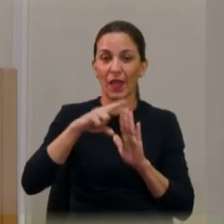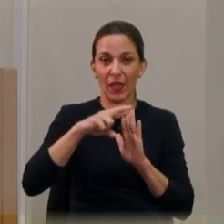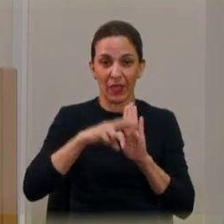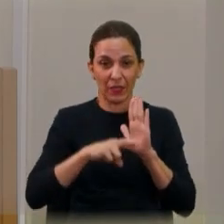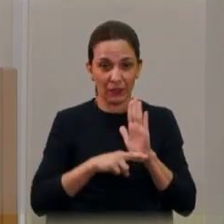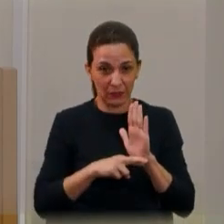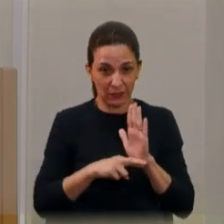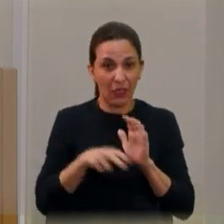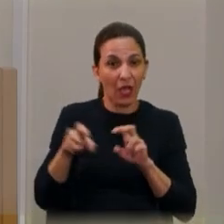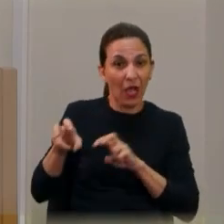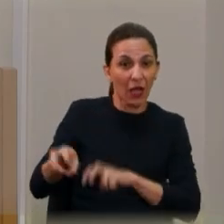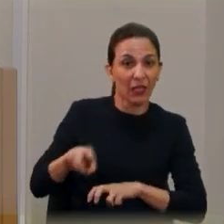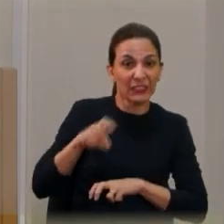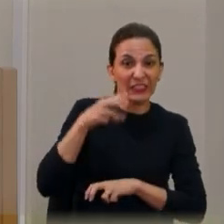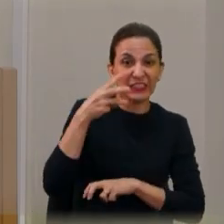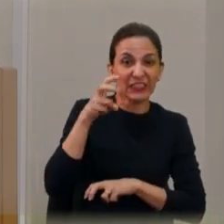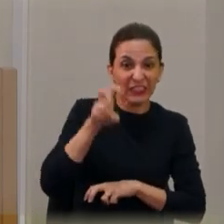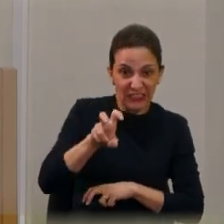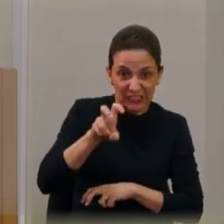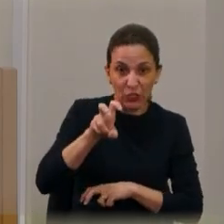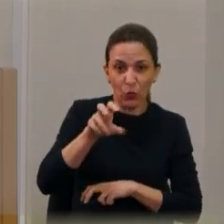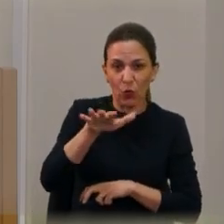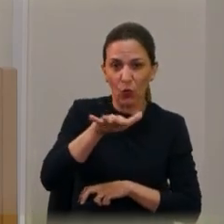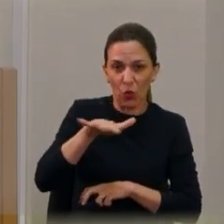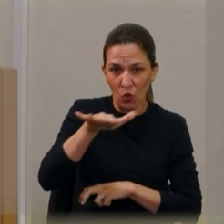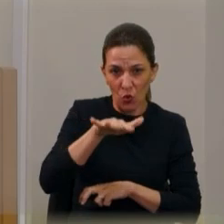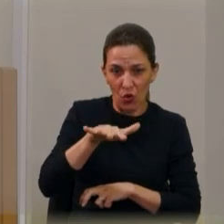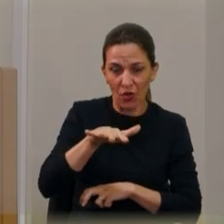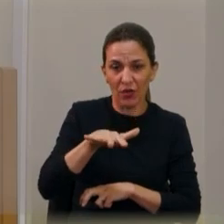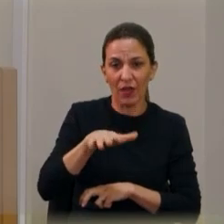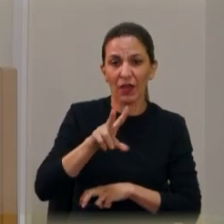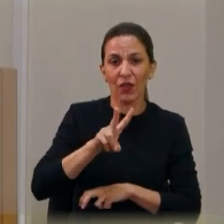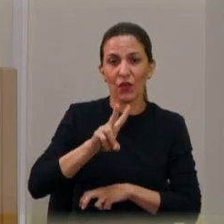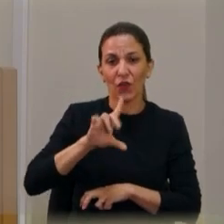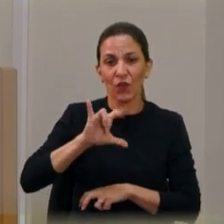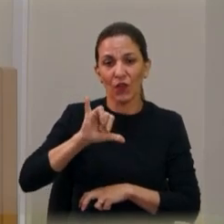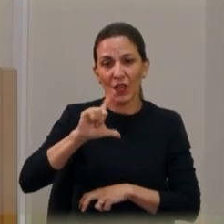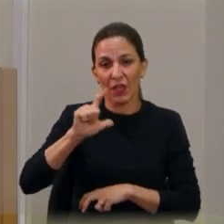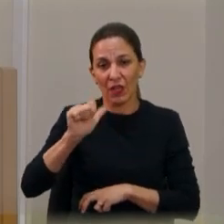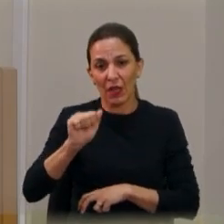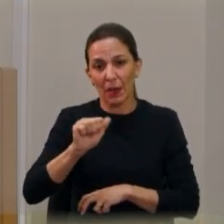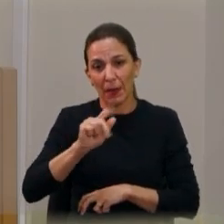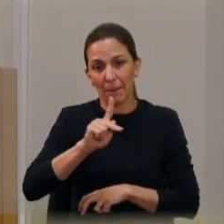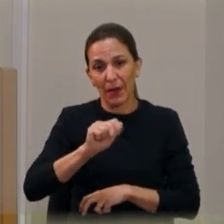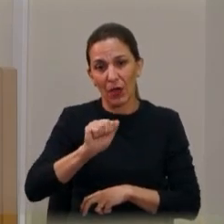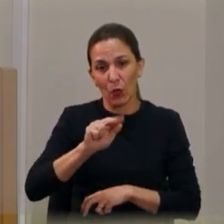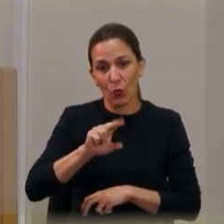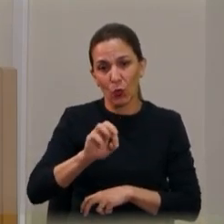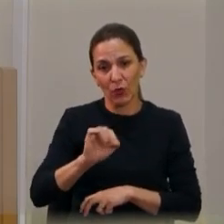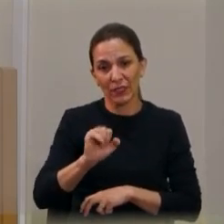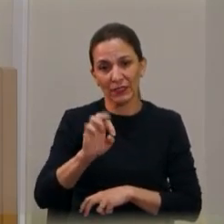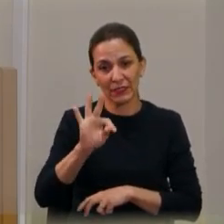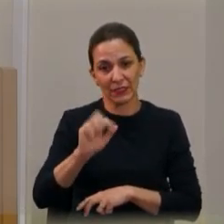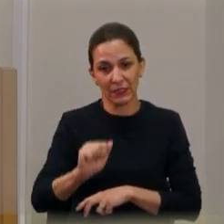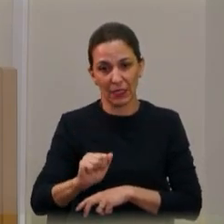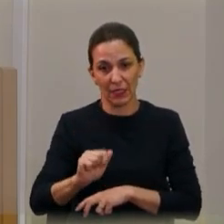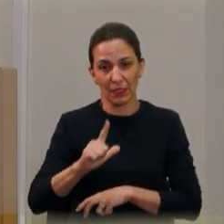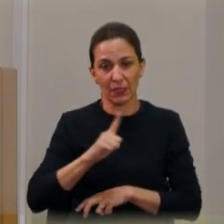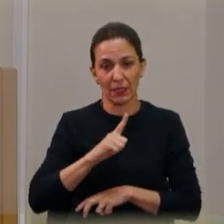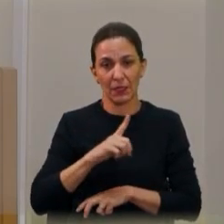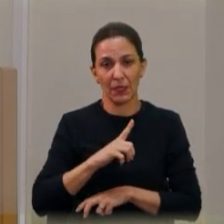fundiária de cinco Imóveis que estão localizados na Vila Paulista esses Imóveis estão eles